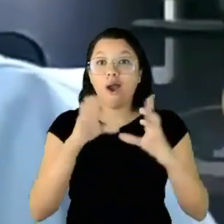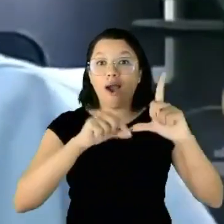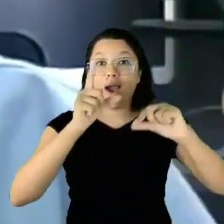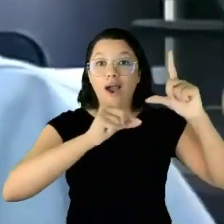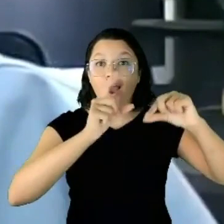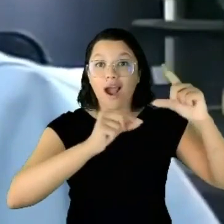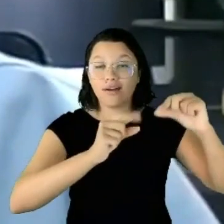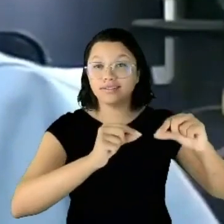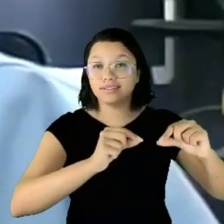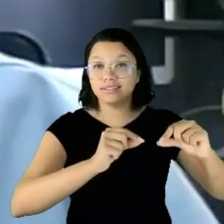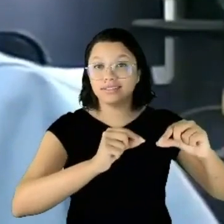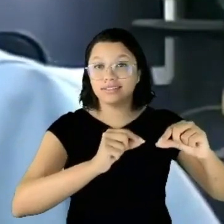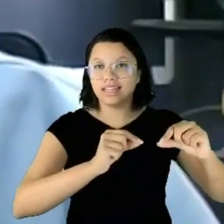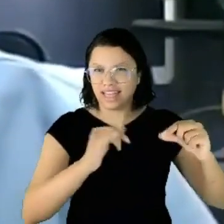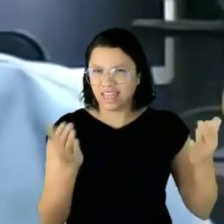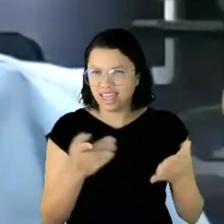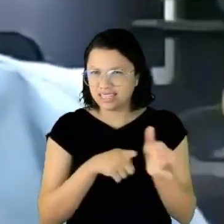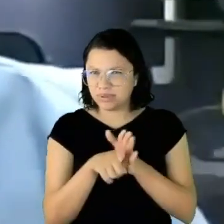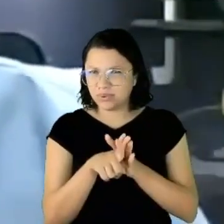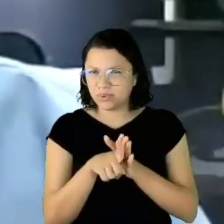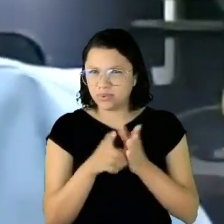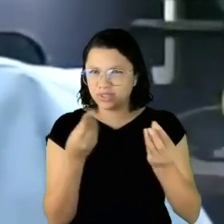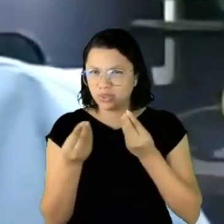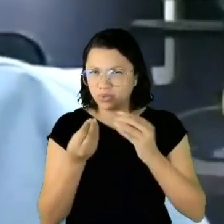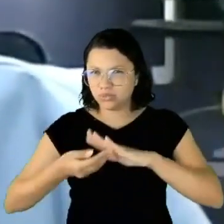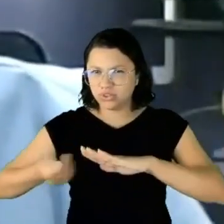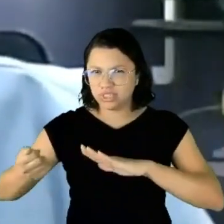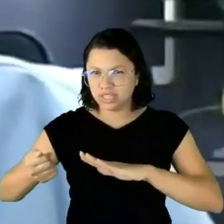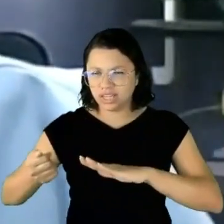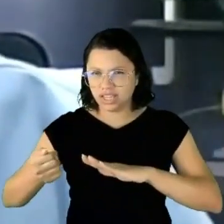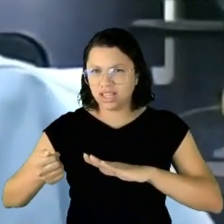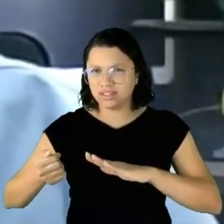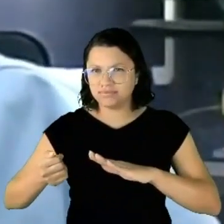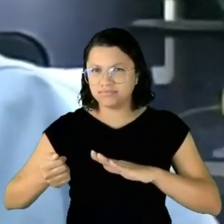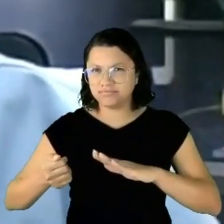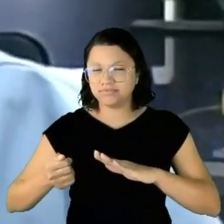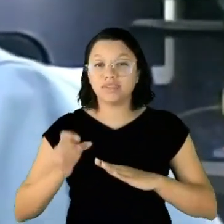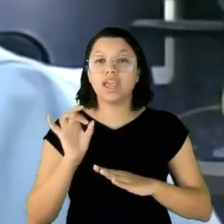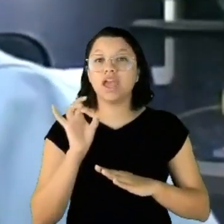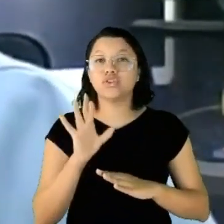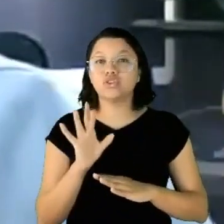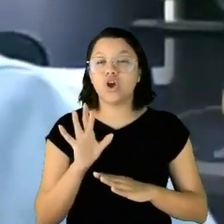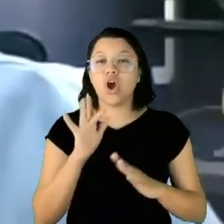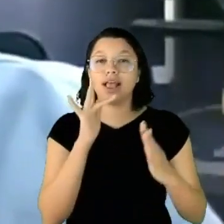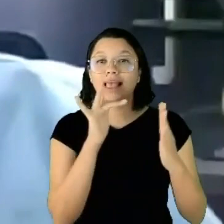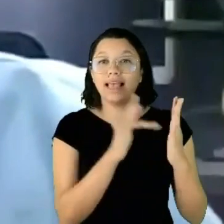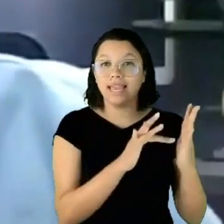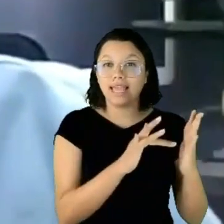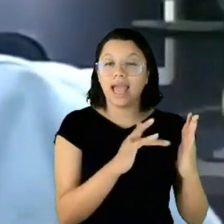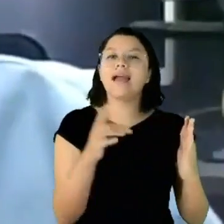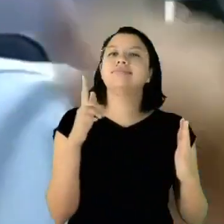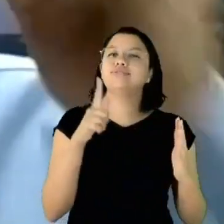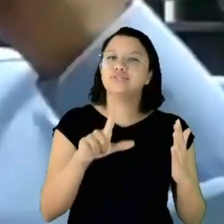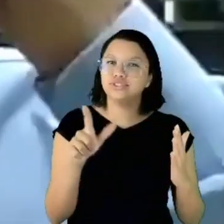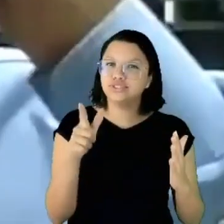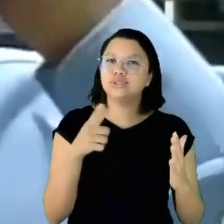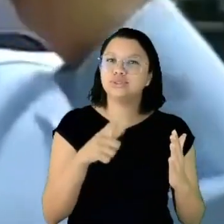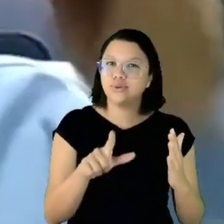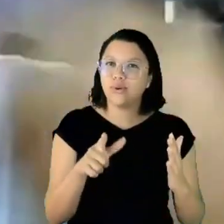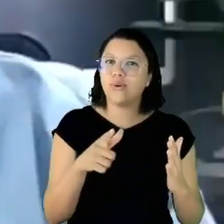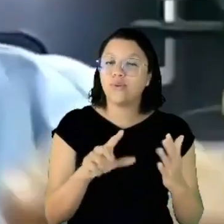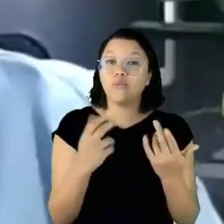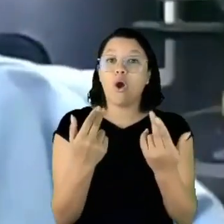estrela se essa é a pergunta de como desfavoritar a etiqueta é só aplicar só clicar